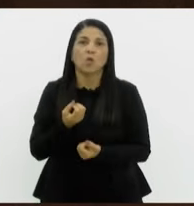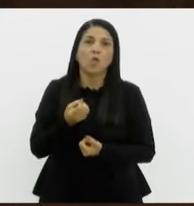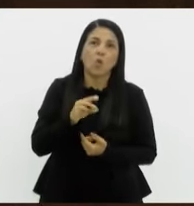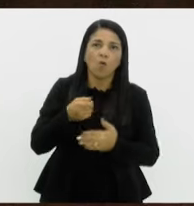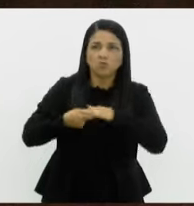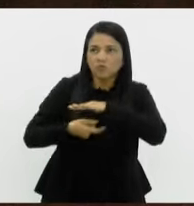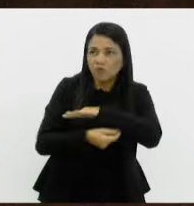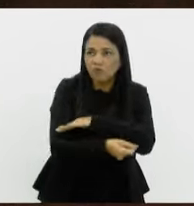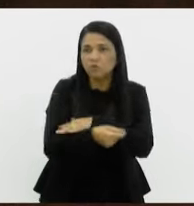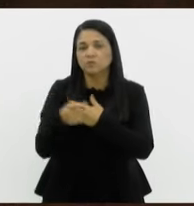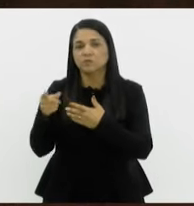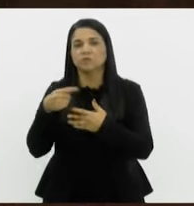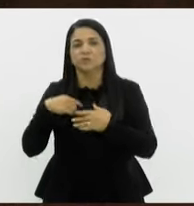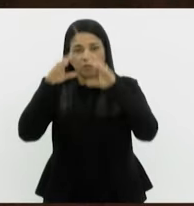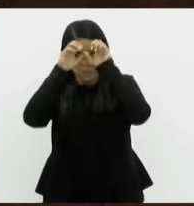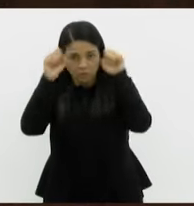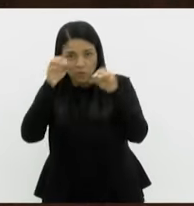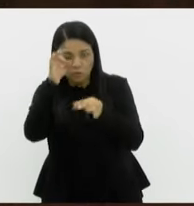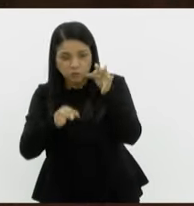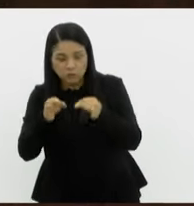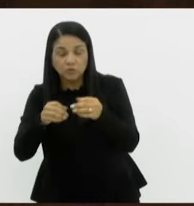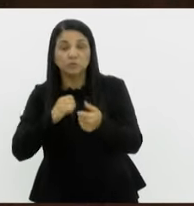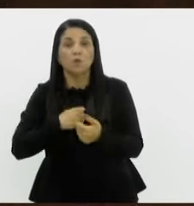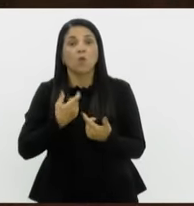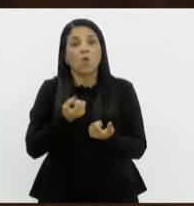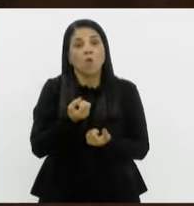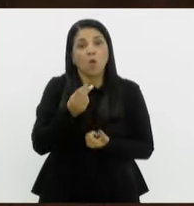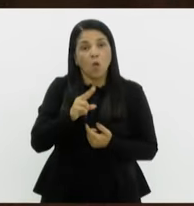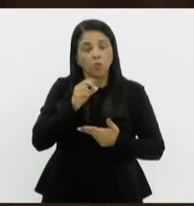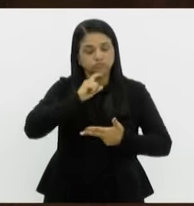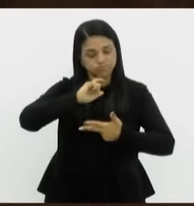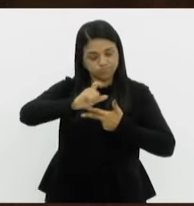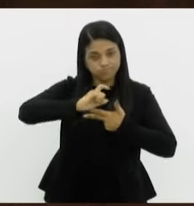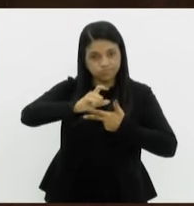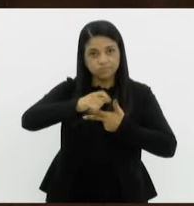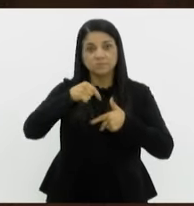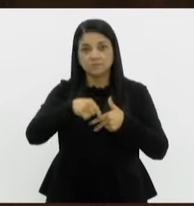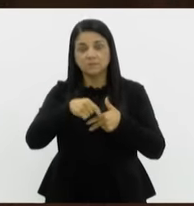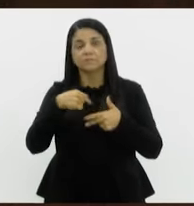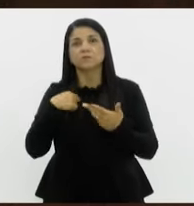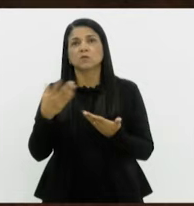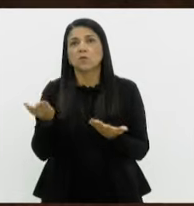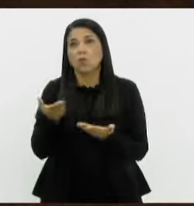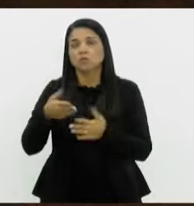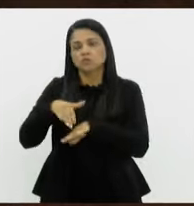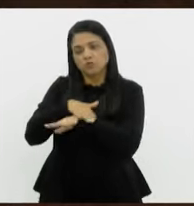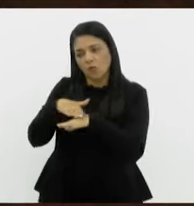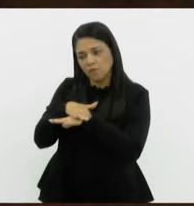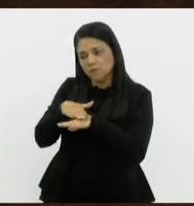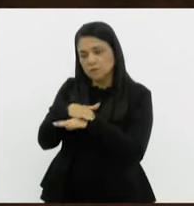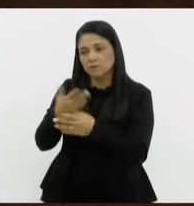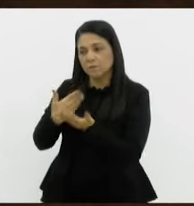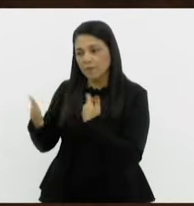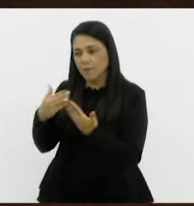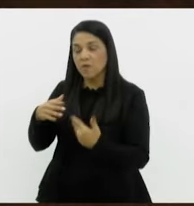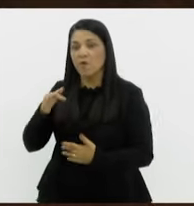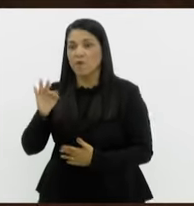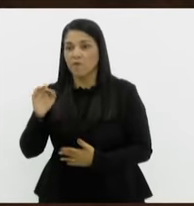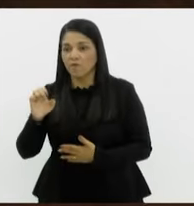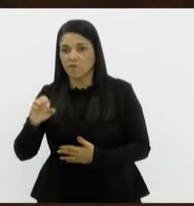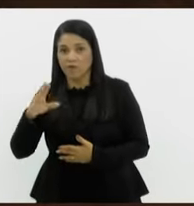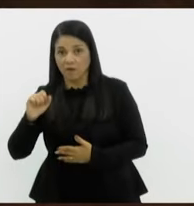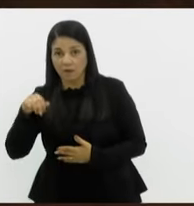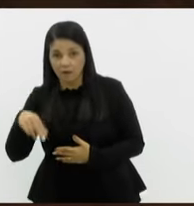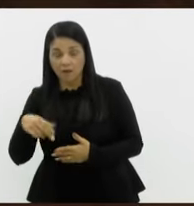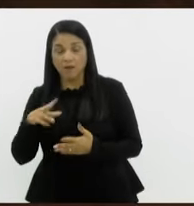Justiça ou do próprio Poder Executivo. O deputado Luiz Paulo sugeriu hoje, numa conversa, o FECAM, já que a matéria é pertinente, é meio ambiente,